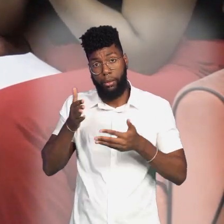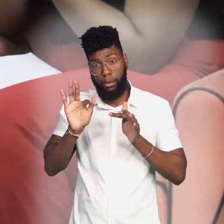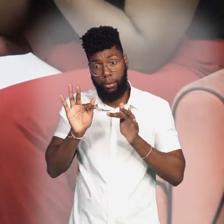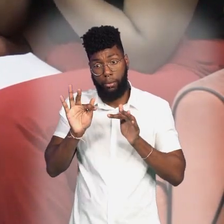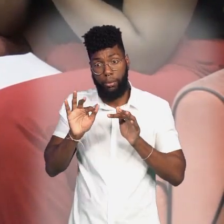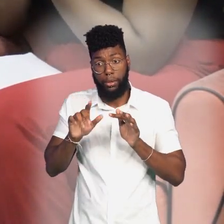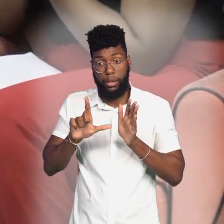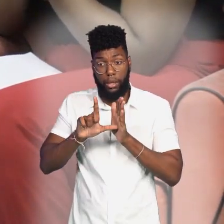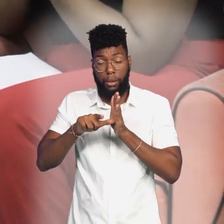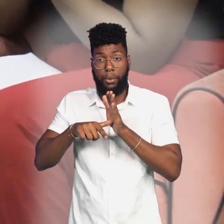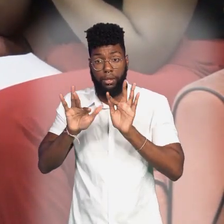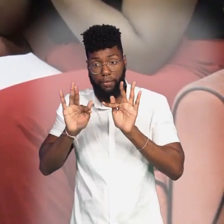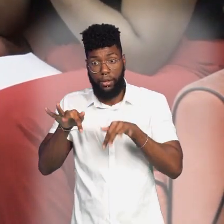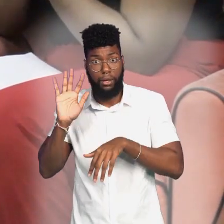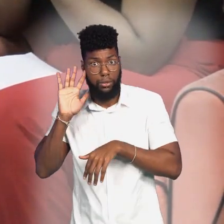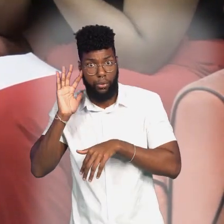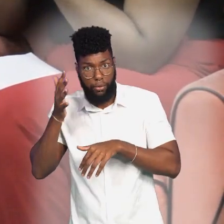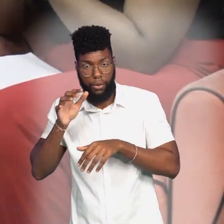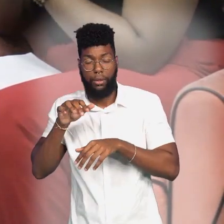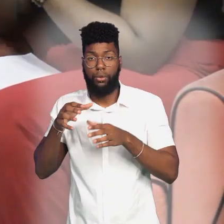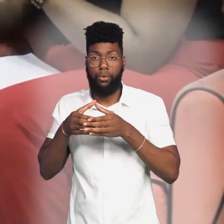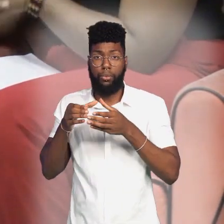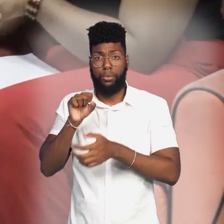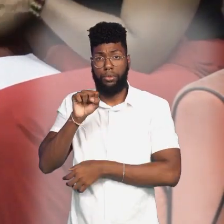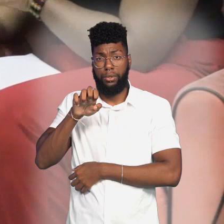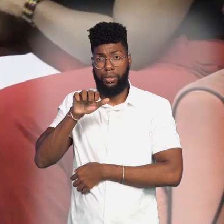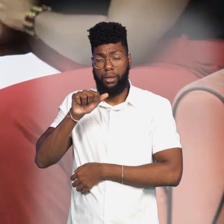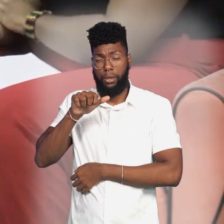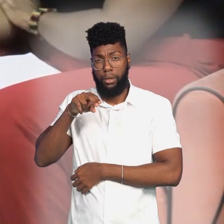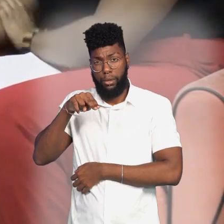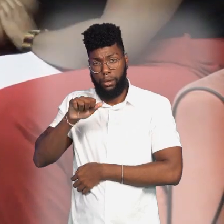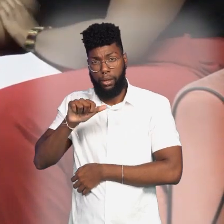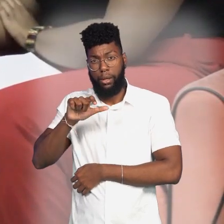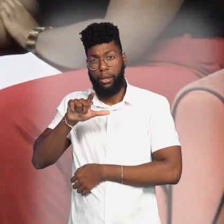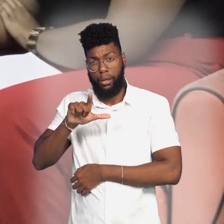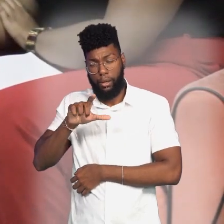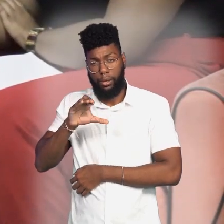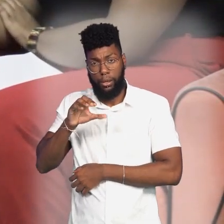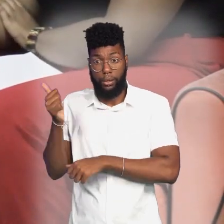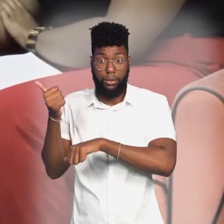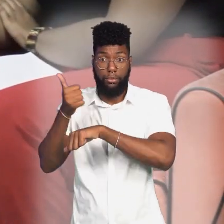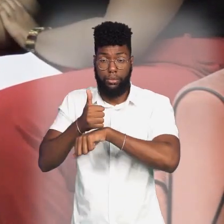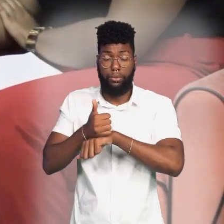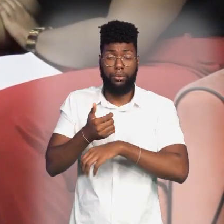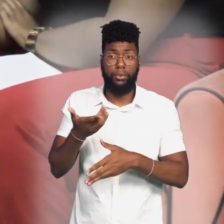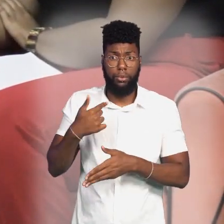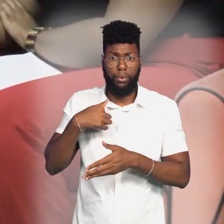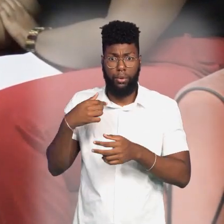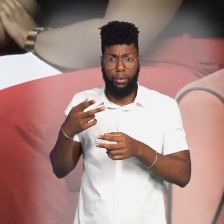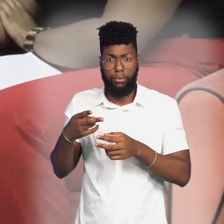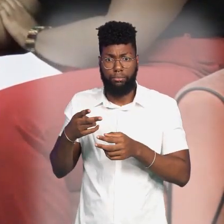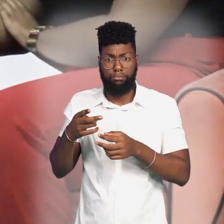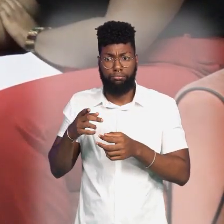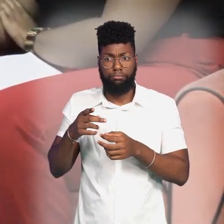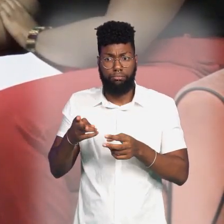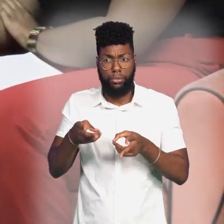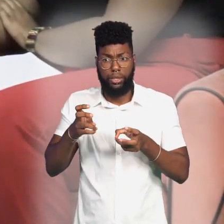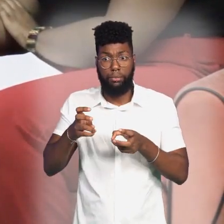assumiu. Aí eu vi que o Senac ia abrir ali restaurante. Aí eu levei meu